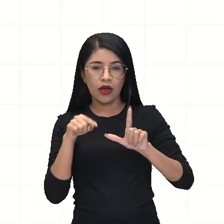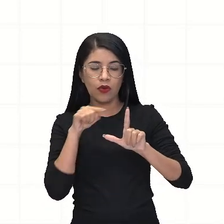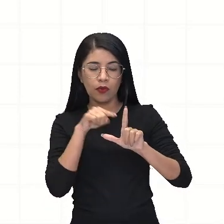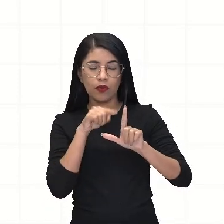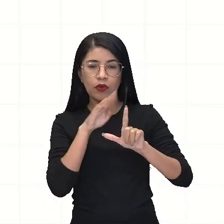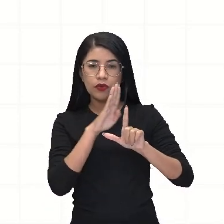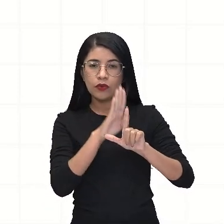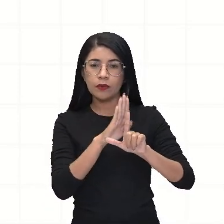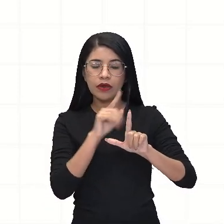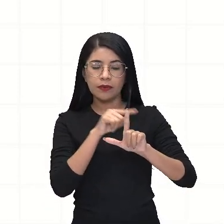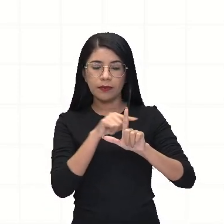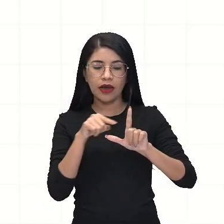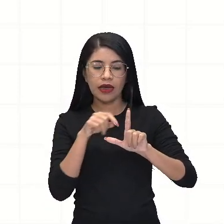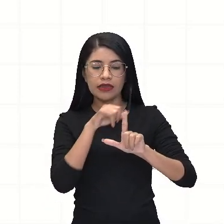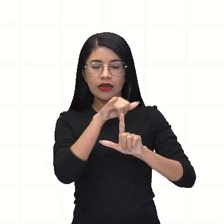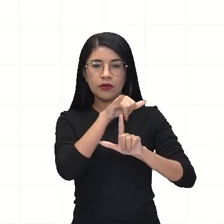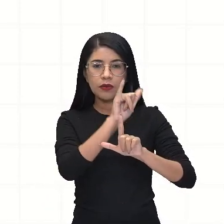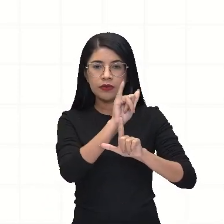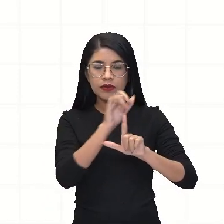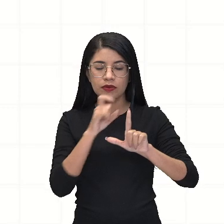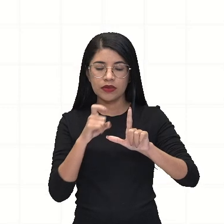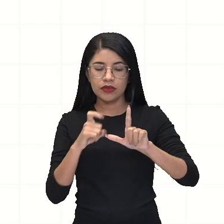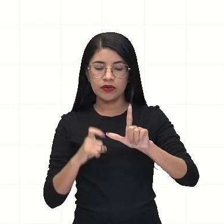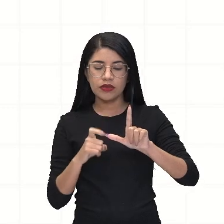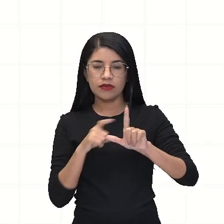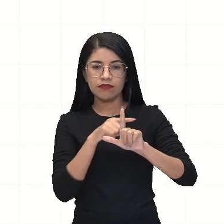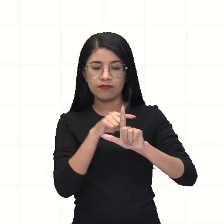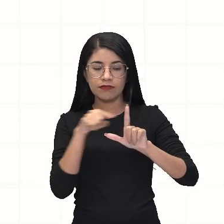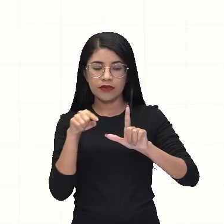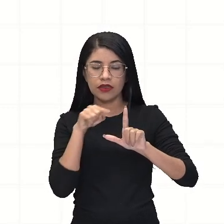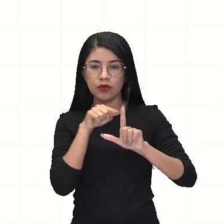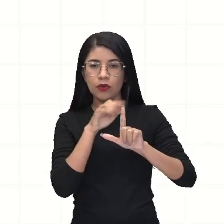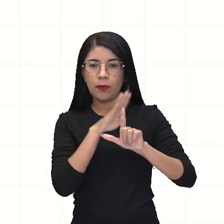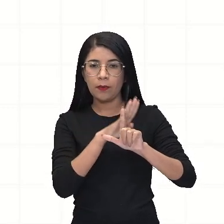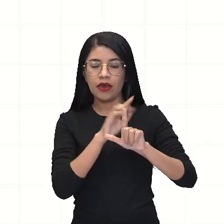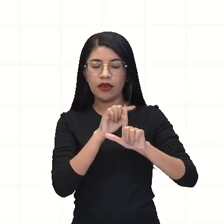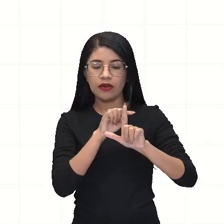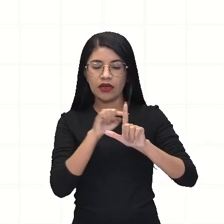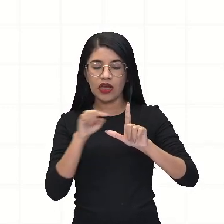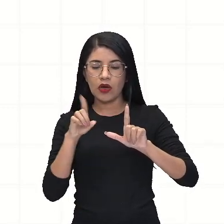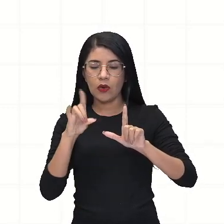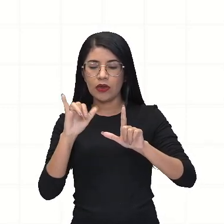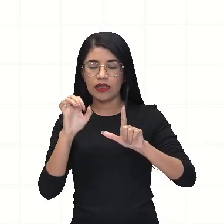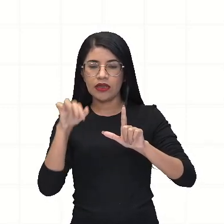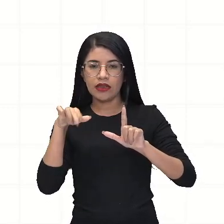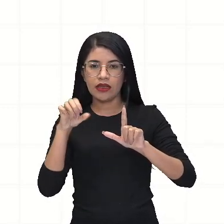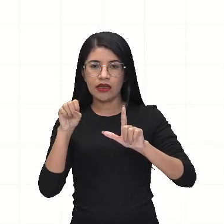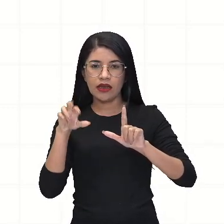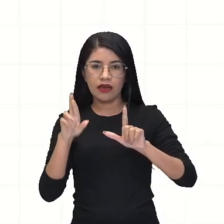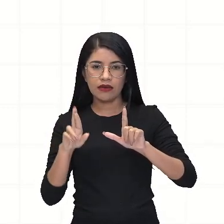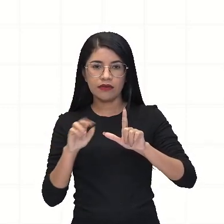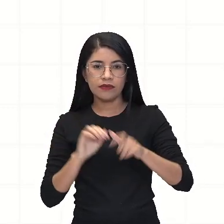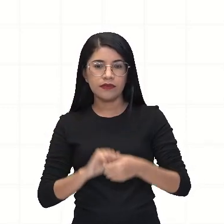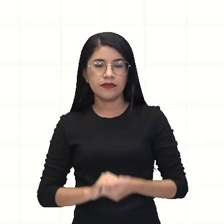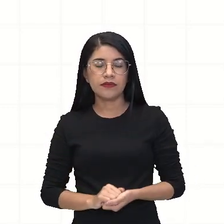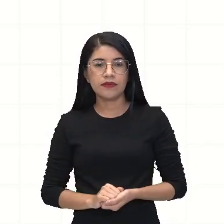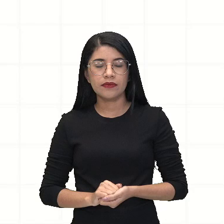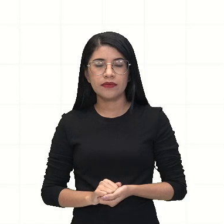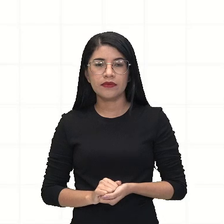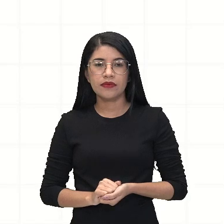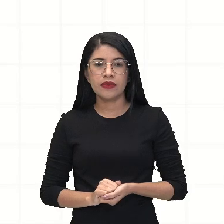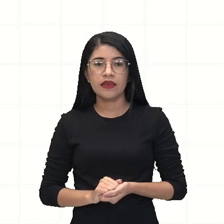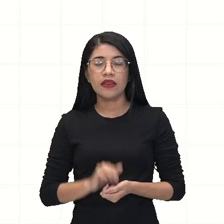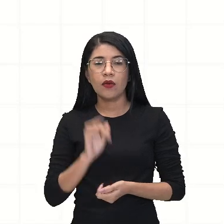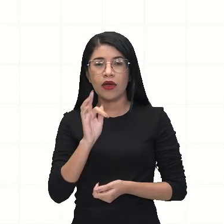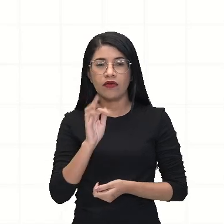sobre esse eixo Y aqui. Então, a minha função, a gente viu que a estrutura da função afim é